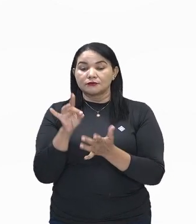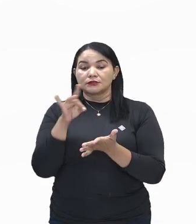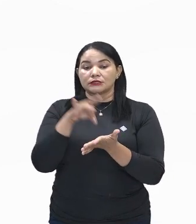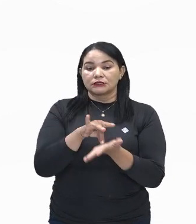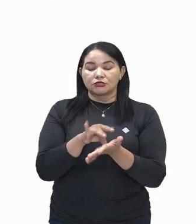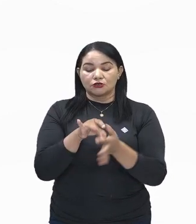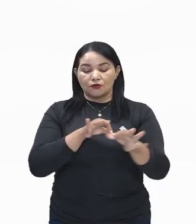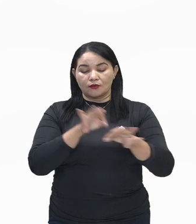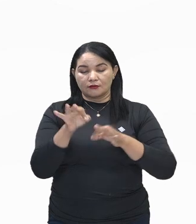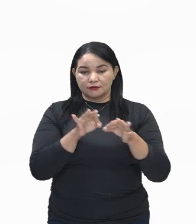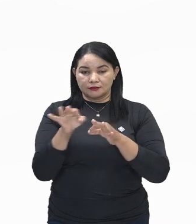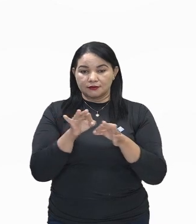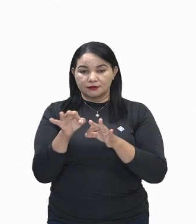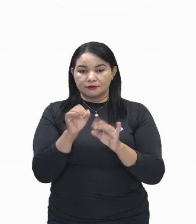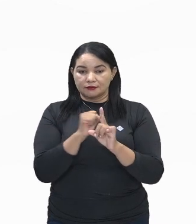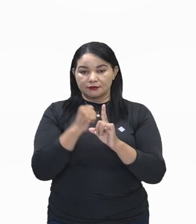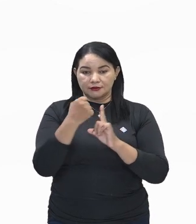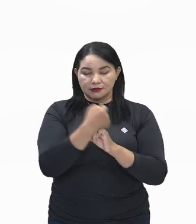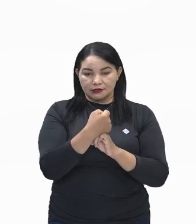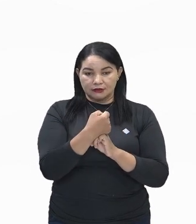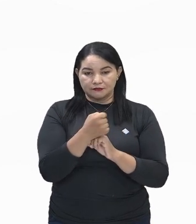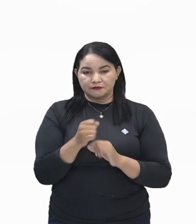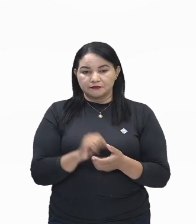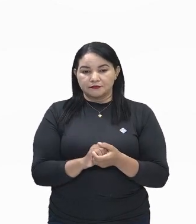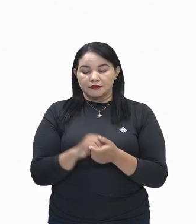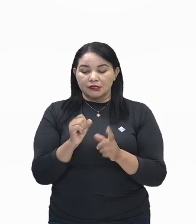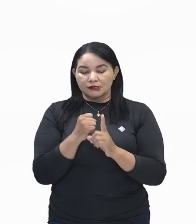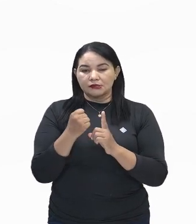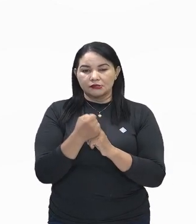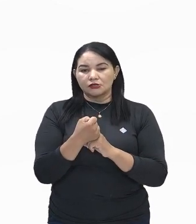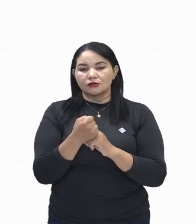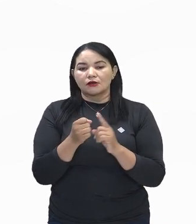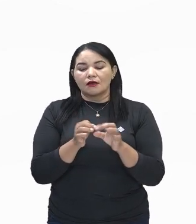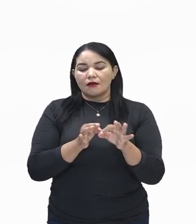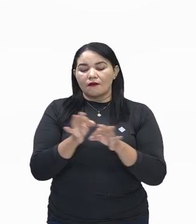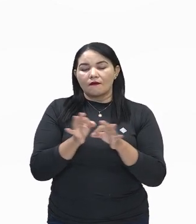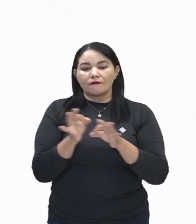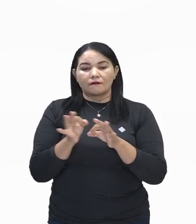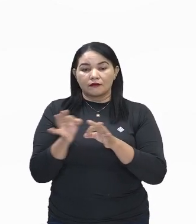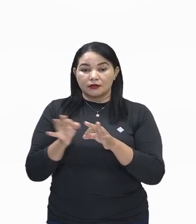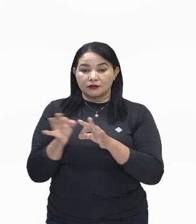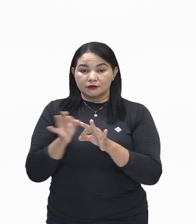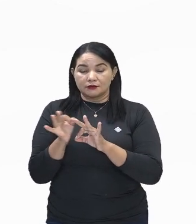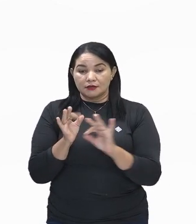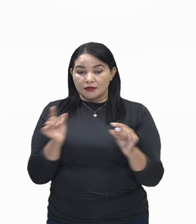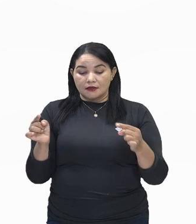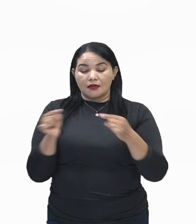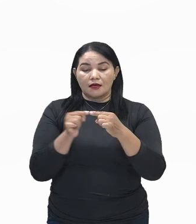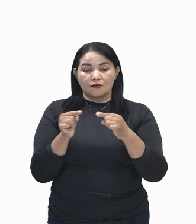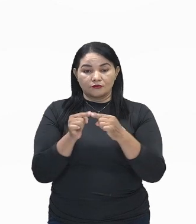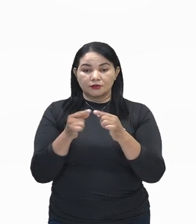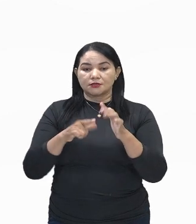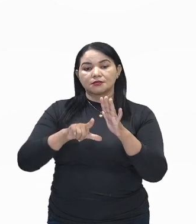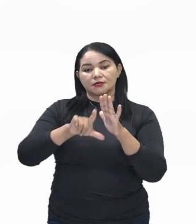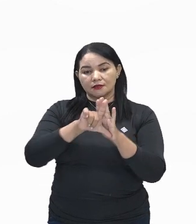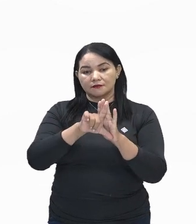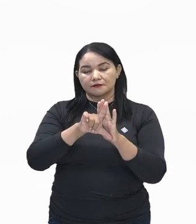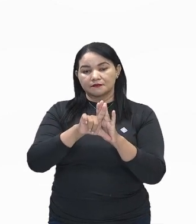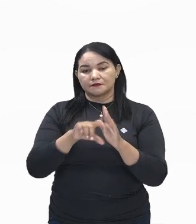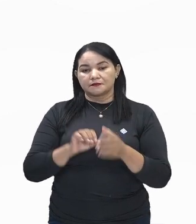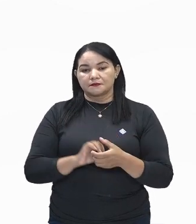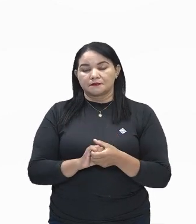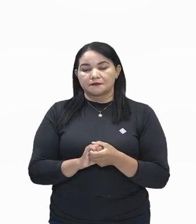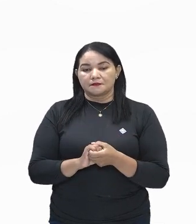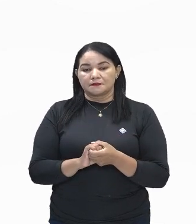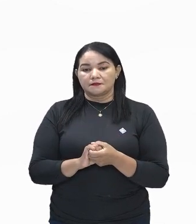da sociedade. Então, quanto mais a sociedade está organizada, mais ela está legitimada. Então,